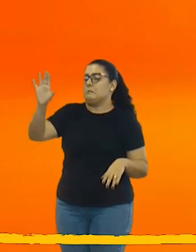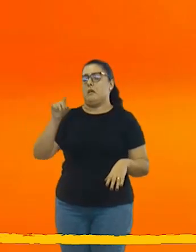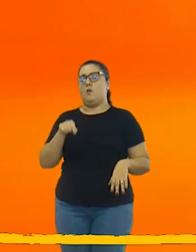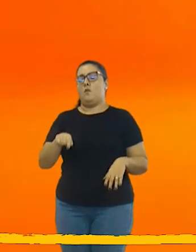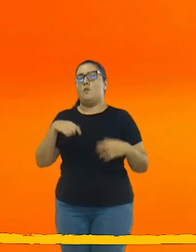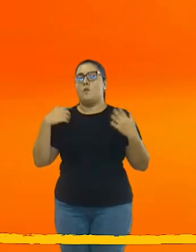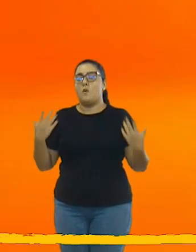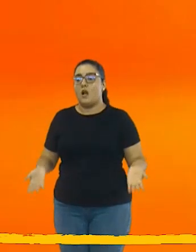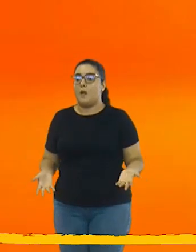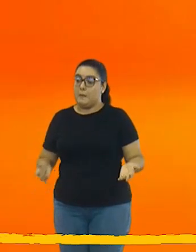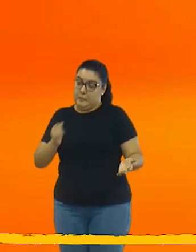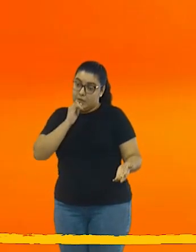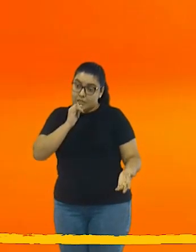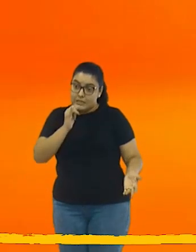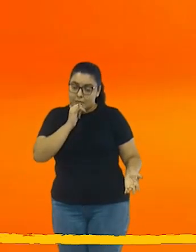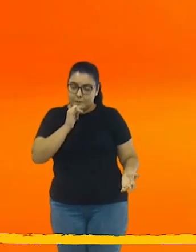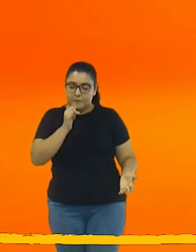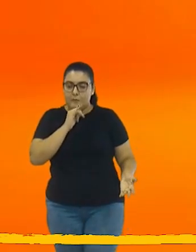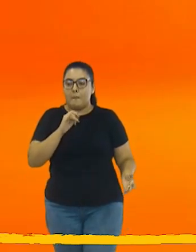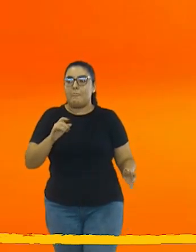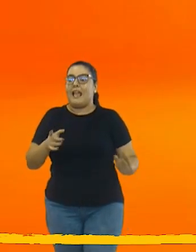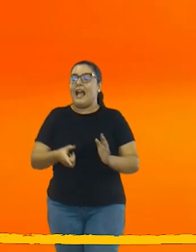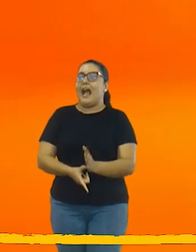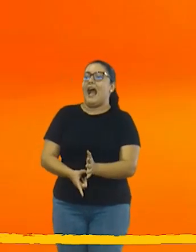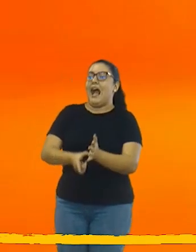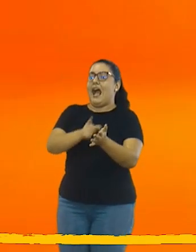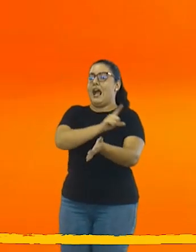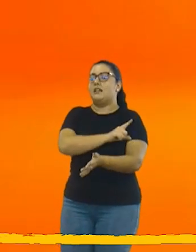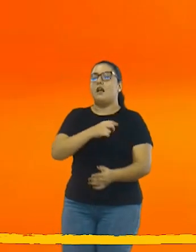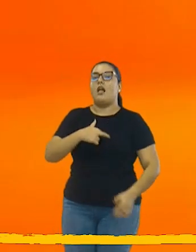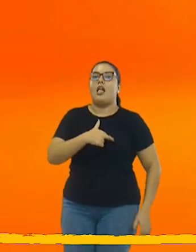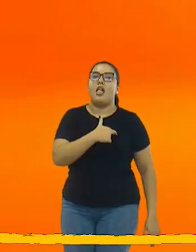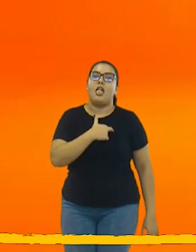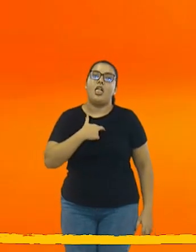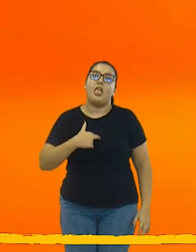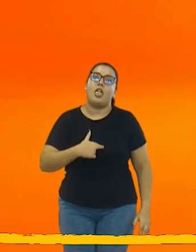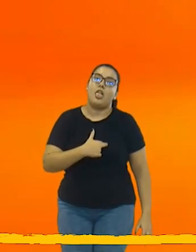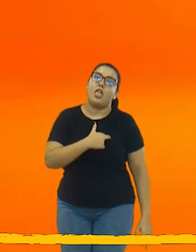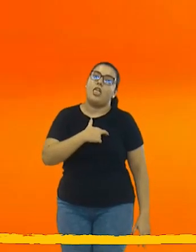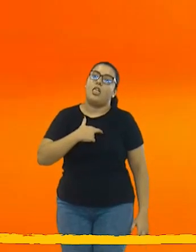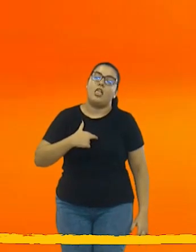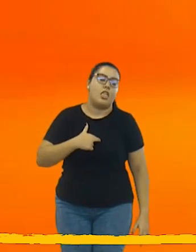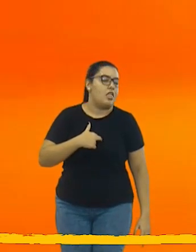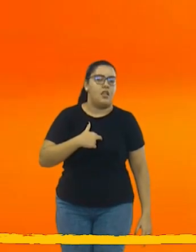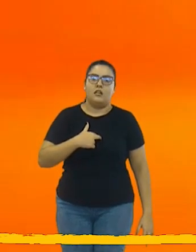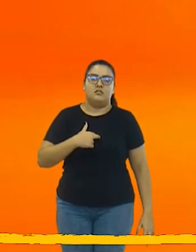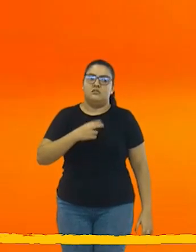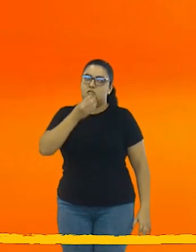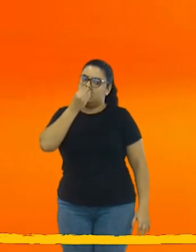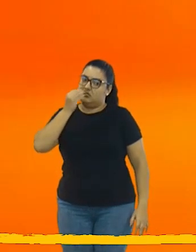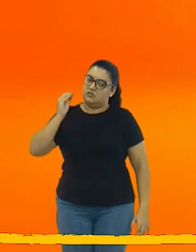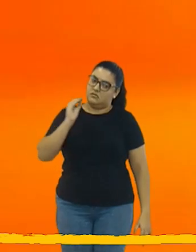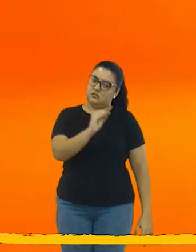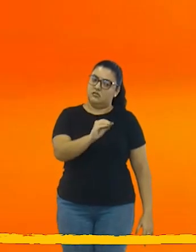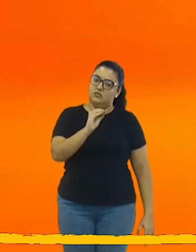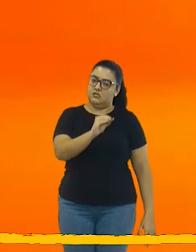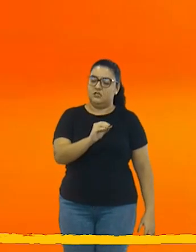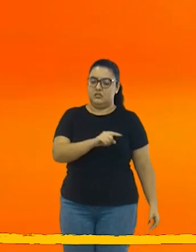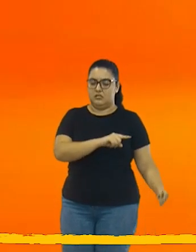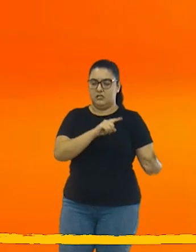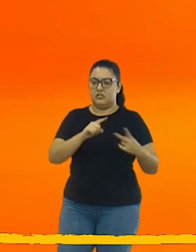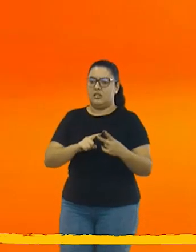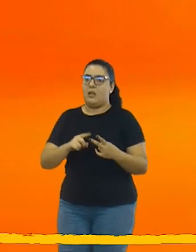Ele abandona a idealização romântica do Alencar, ele abandona o